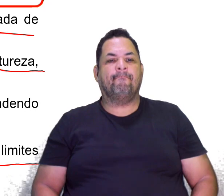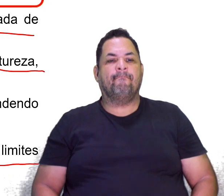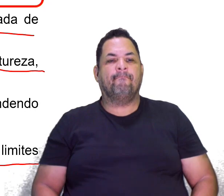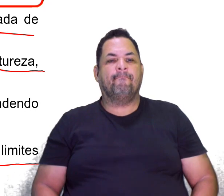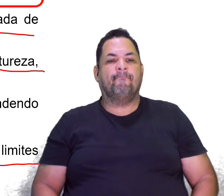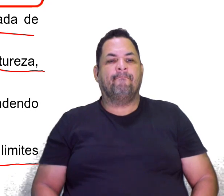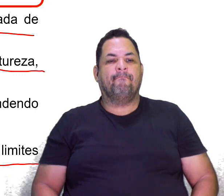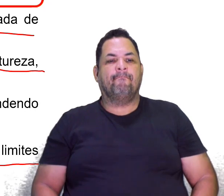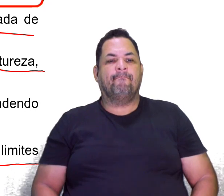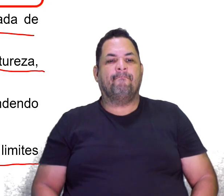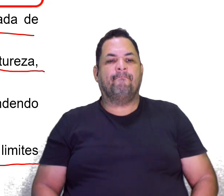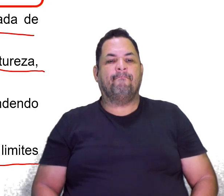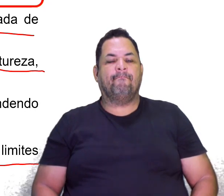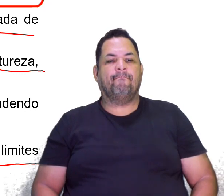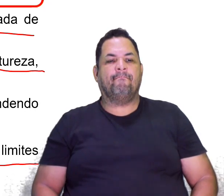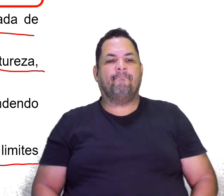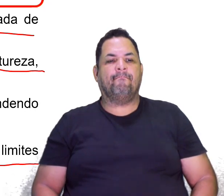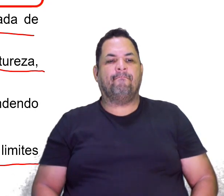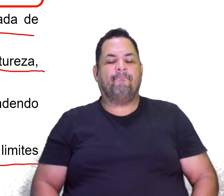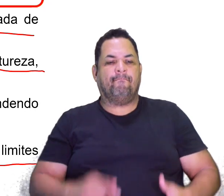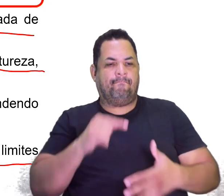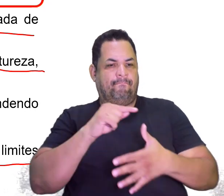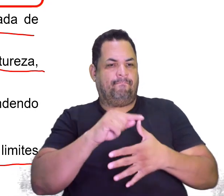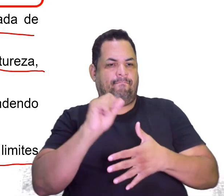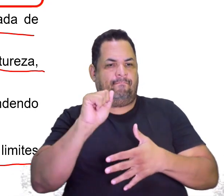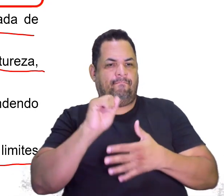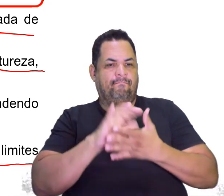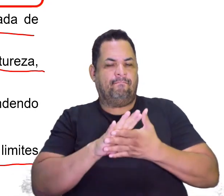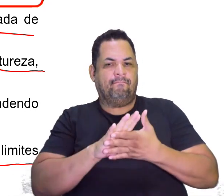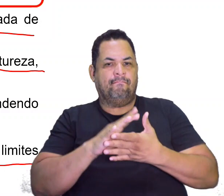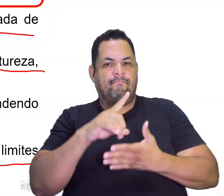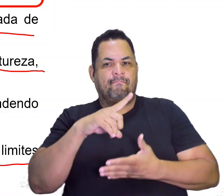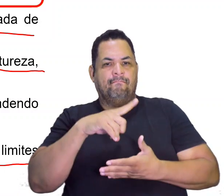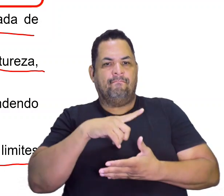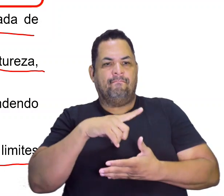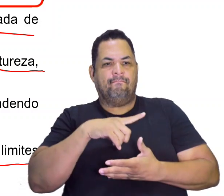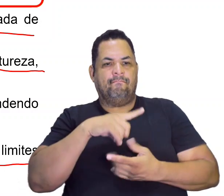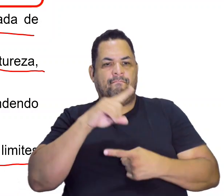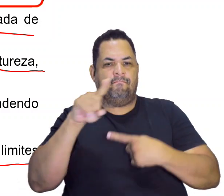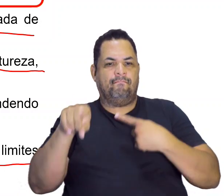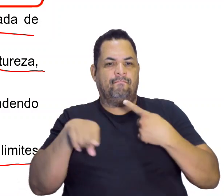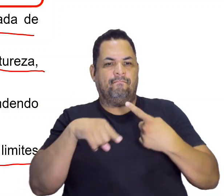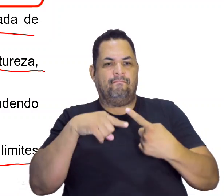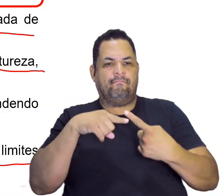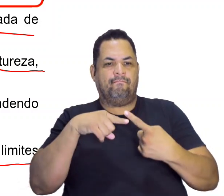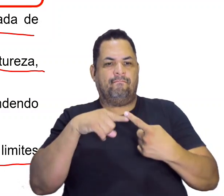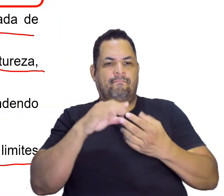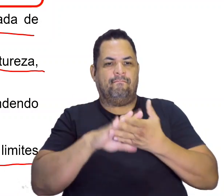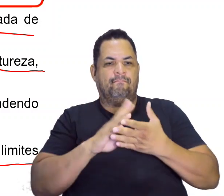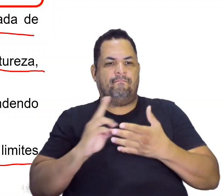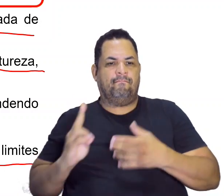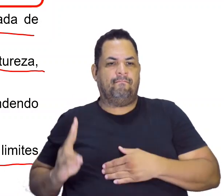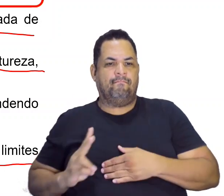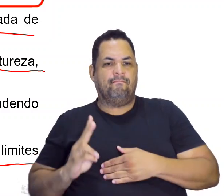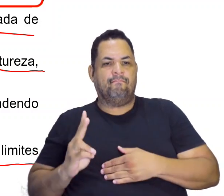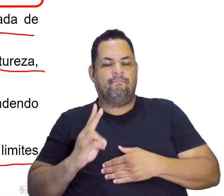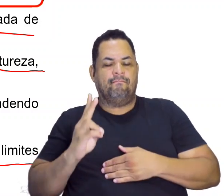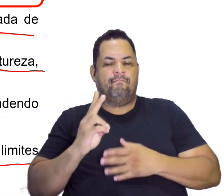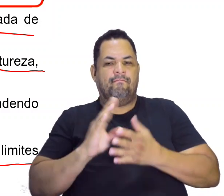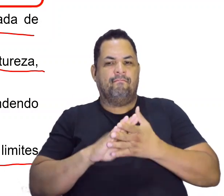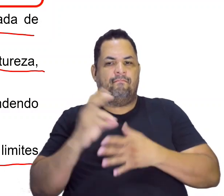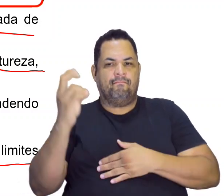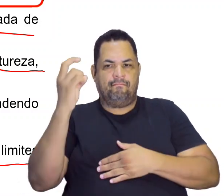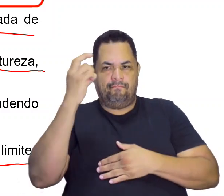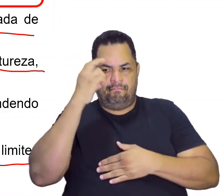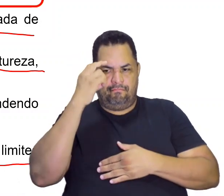nenhuma jogadinha aí, né? Na letra A, ó, com a intenção de criar uma arte que valorizasse a cultura